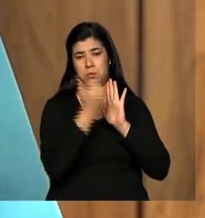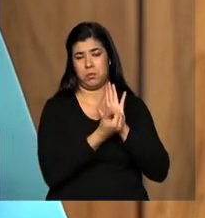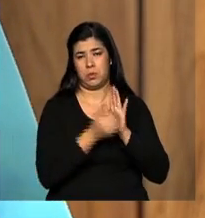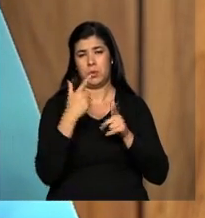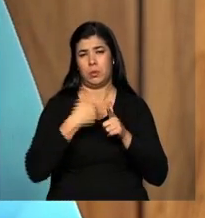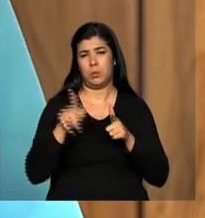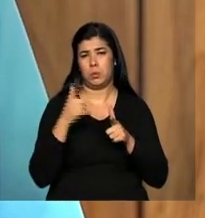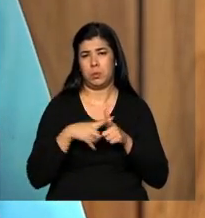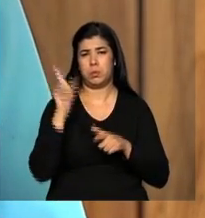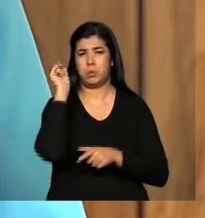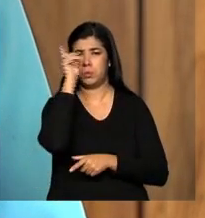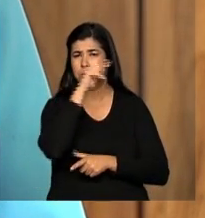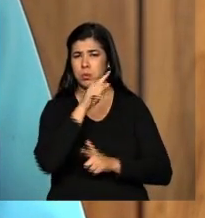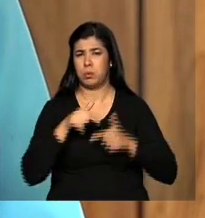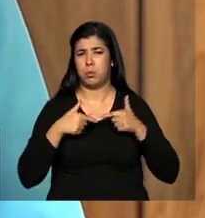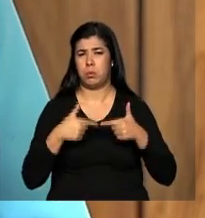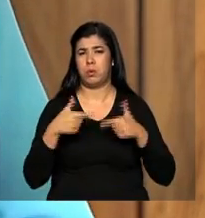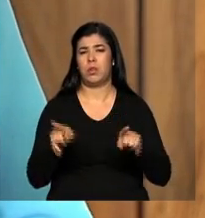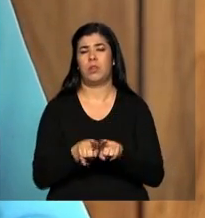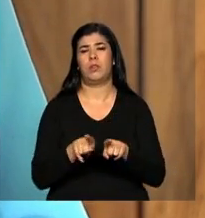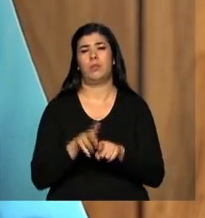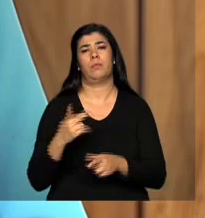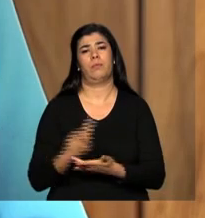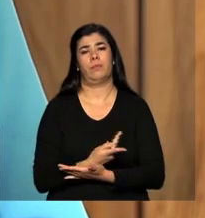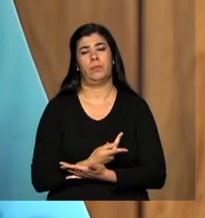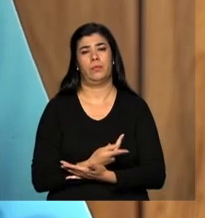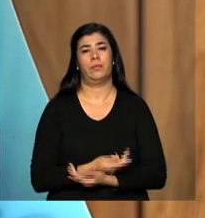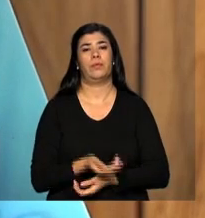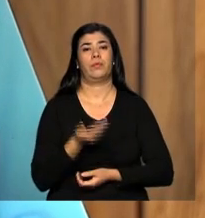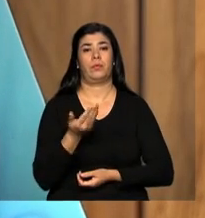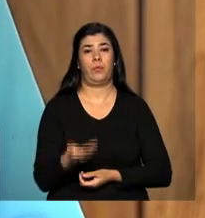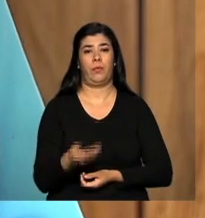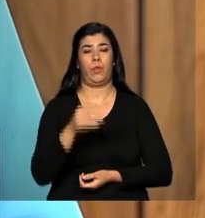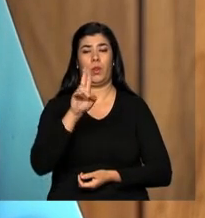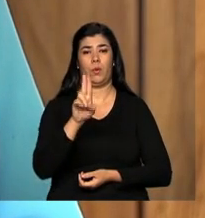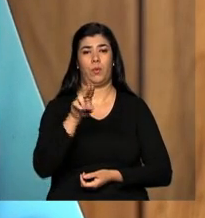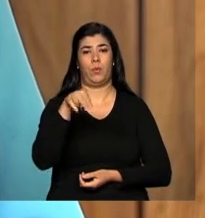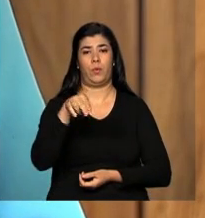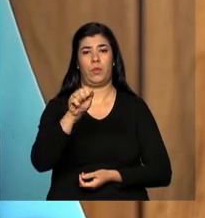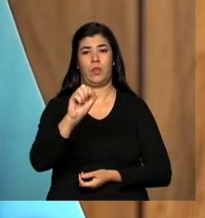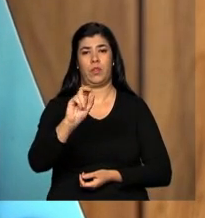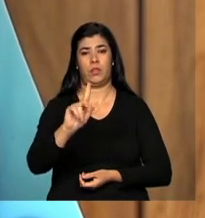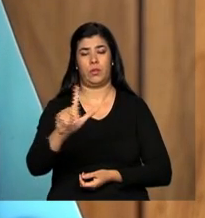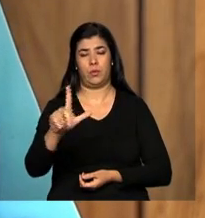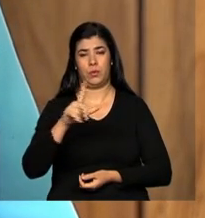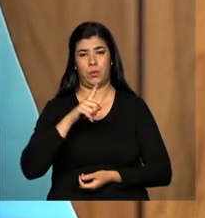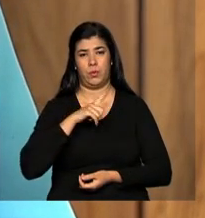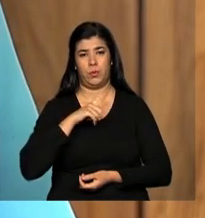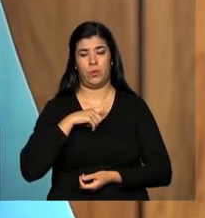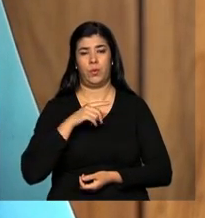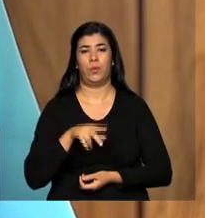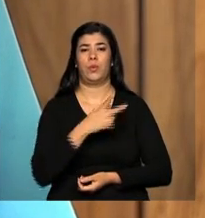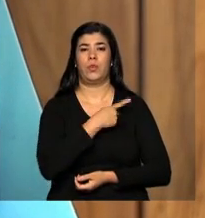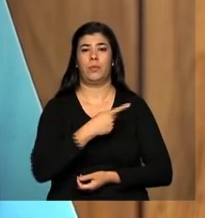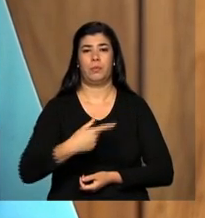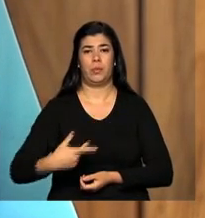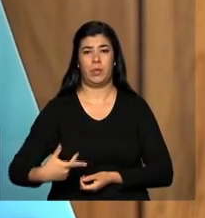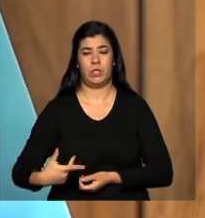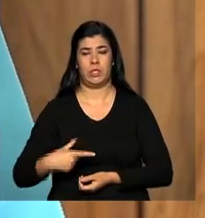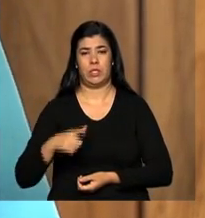os desafios existentes. A Unasul, cuja presidência pro tempore é desempenhada pelo